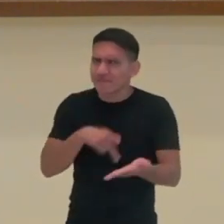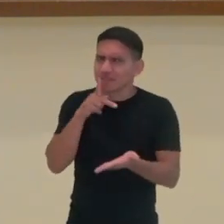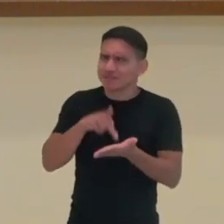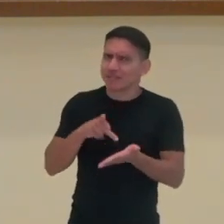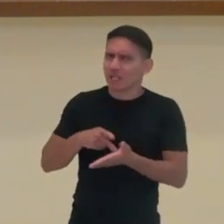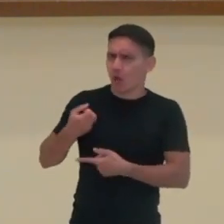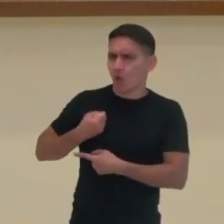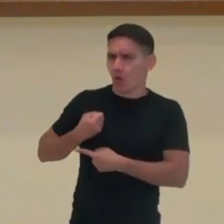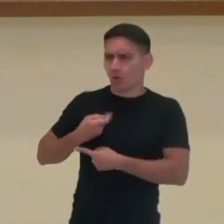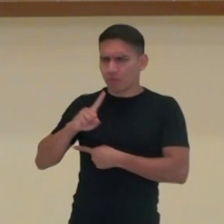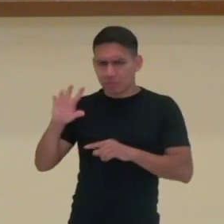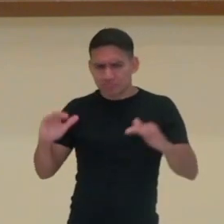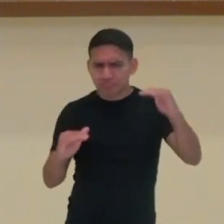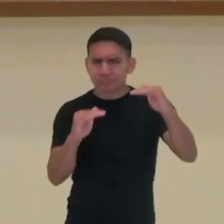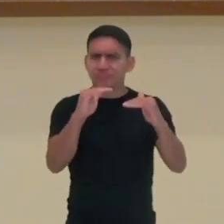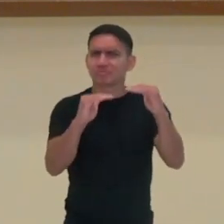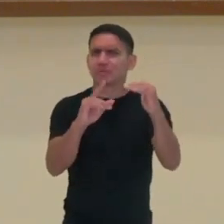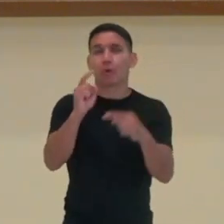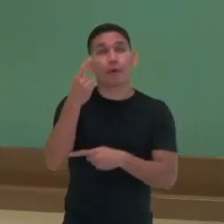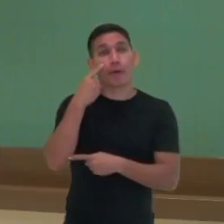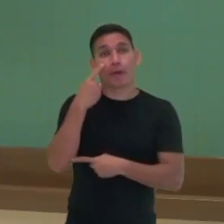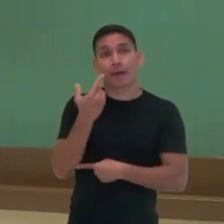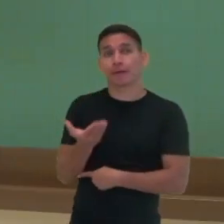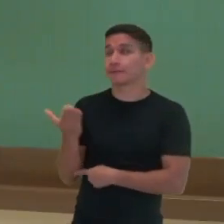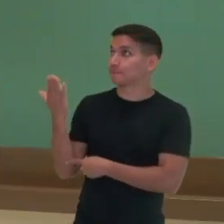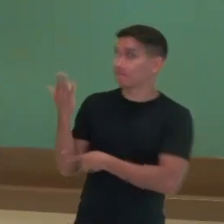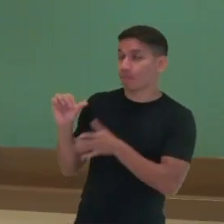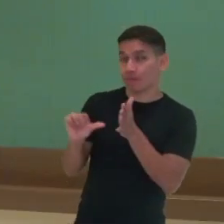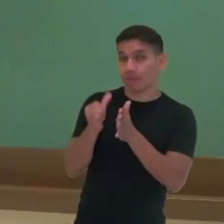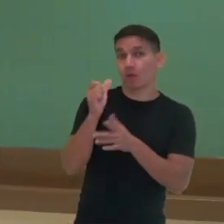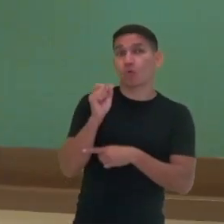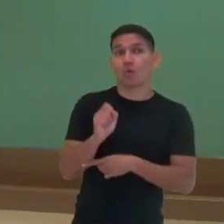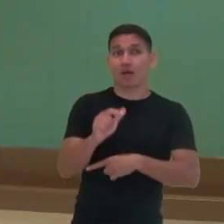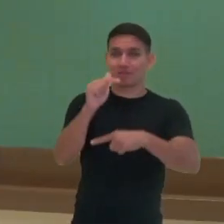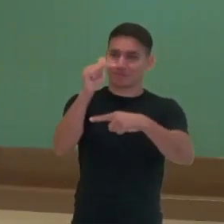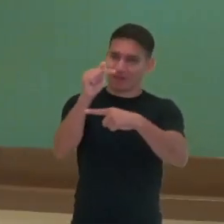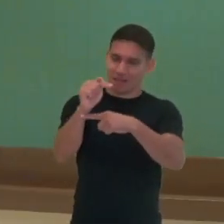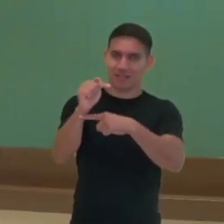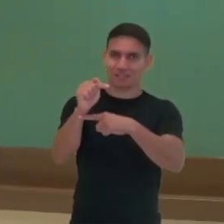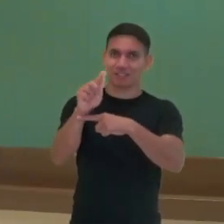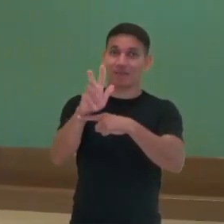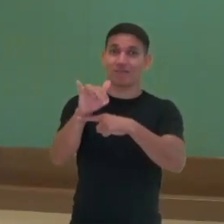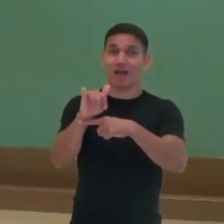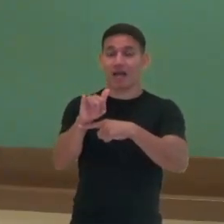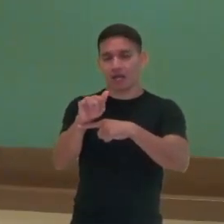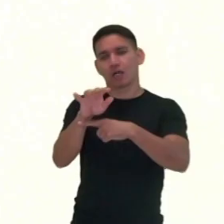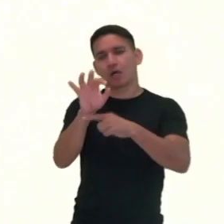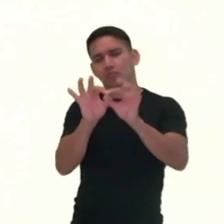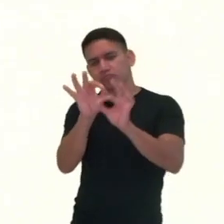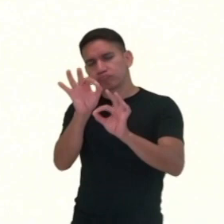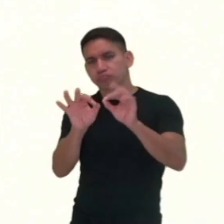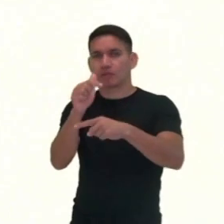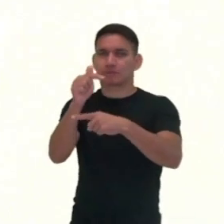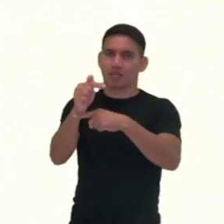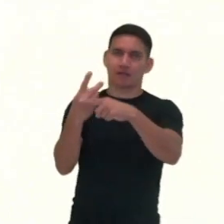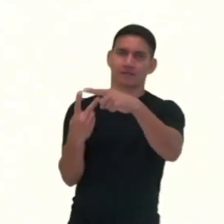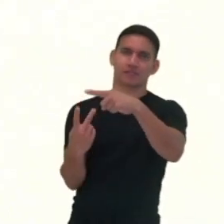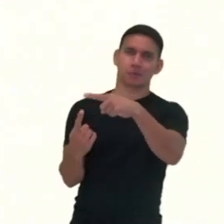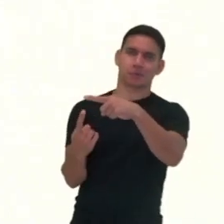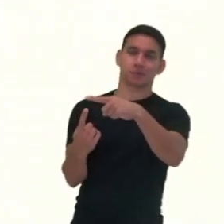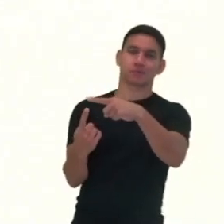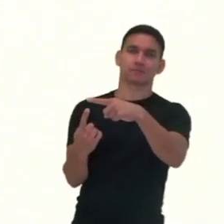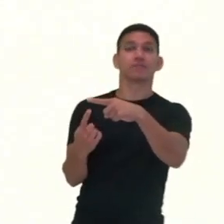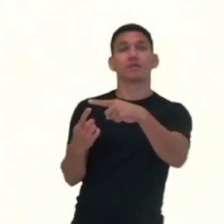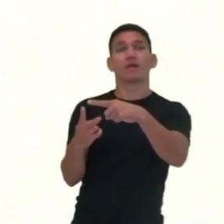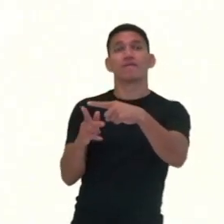diretamente proporcionais? Então, veja, eu vou pegar o 7 e vou montar uma razão, 7 sobre 21,